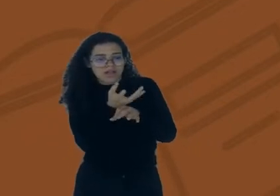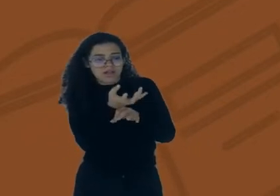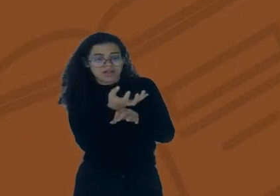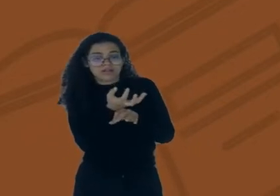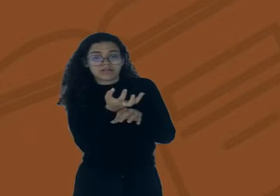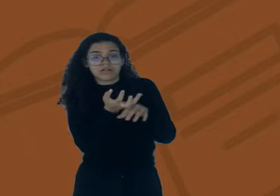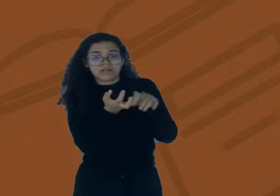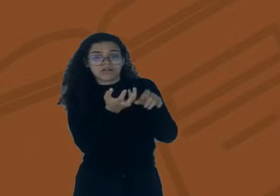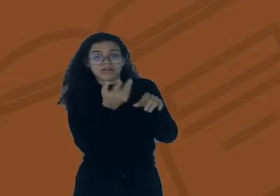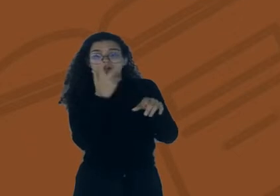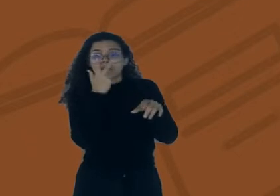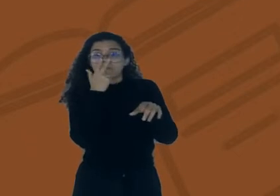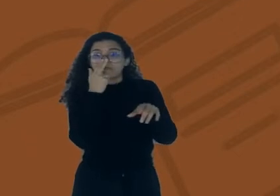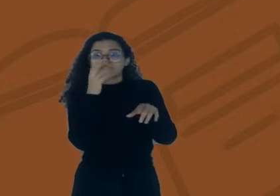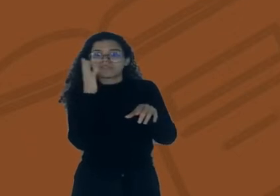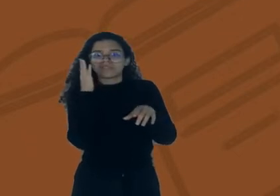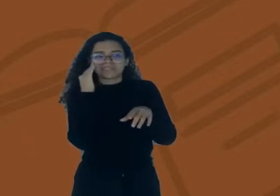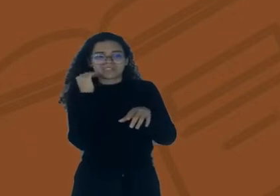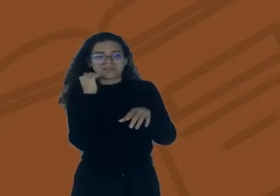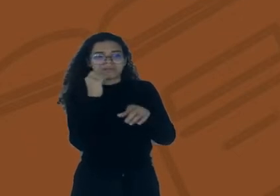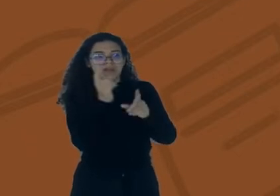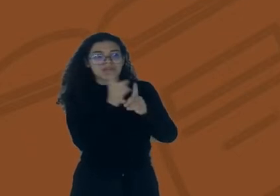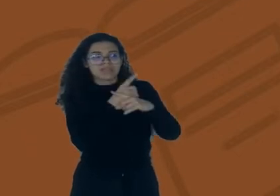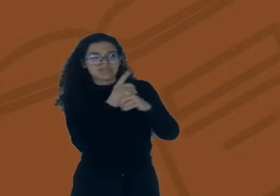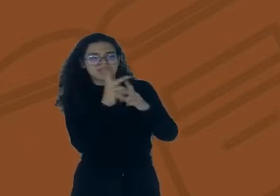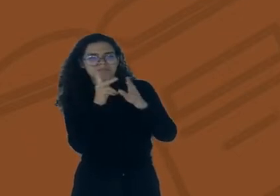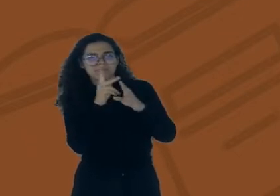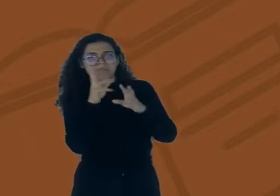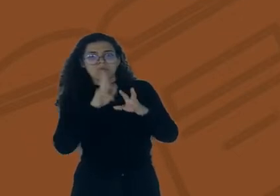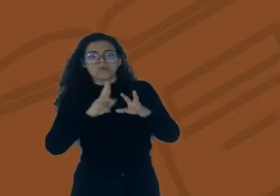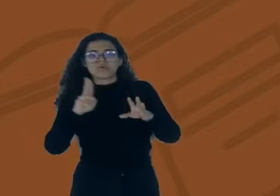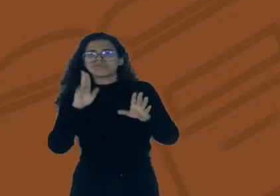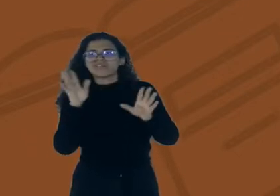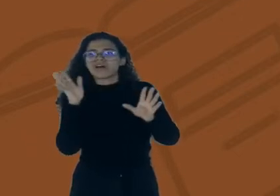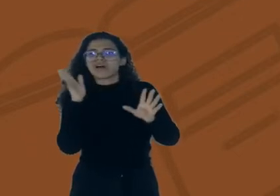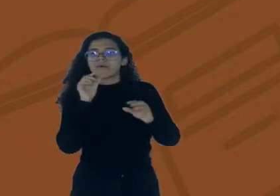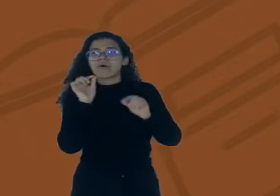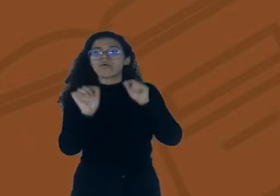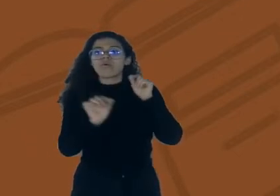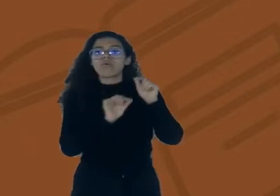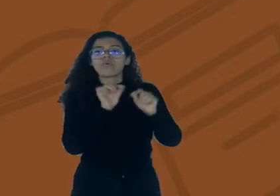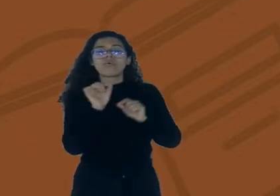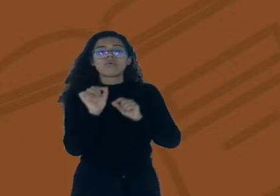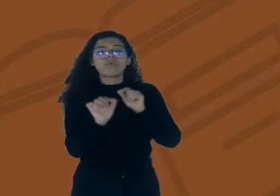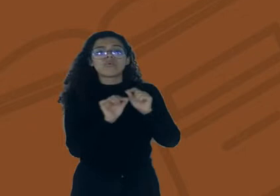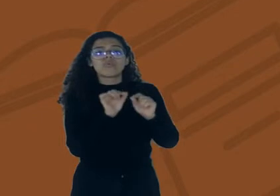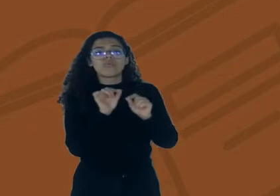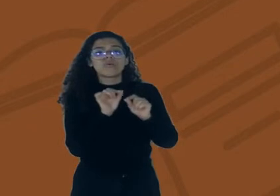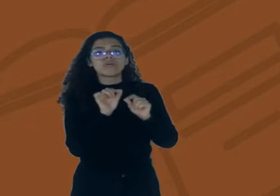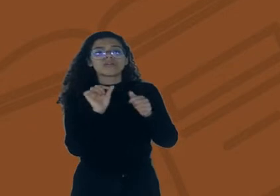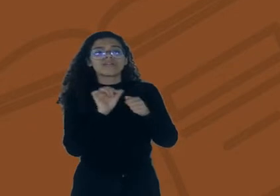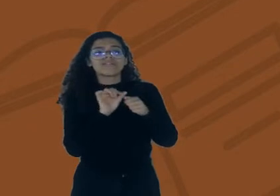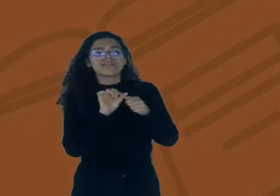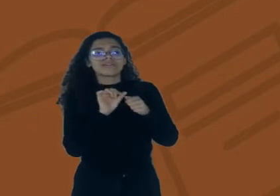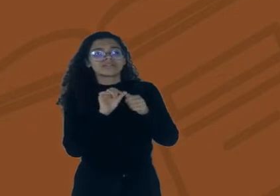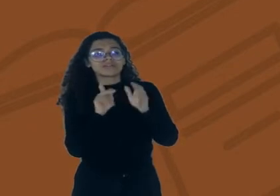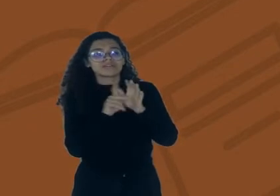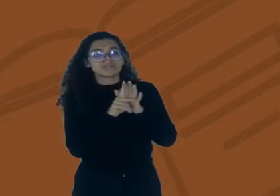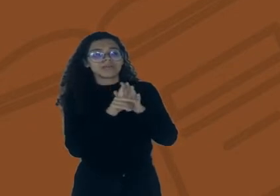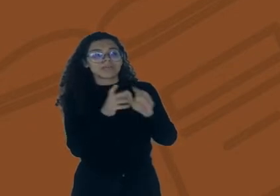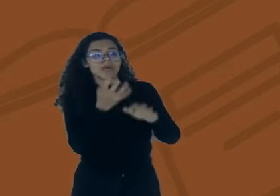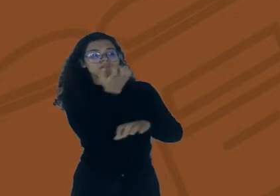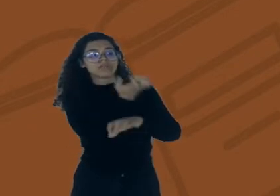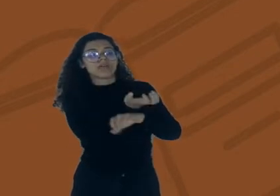aquelas antenas parabólicas, né? Aquelas antenas bem grandes, né? Qual é a função daquelas antenas? Só fazendo uma comparação. Captar